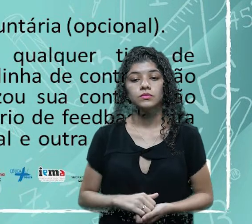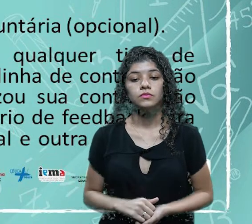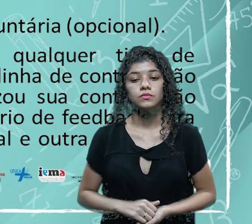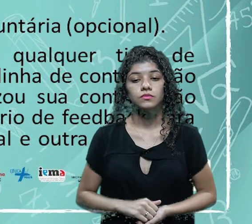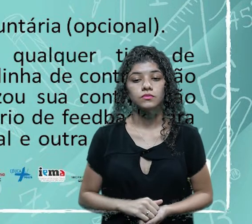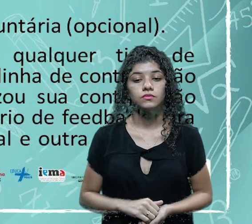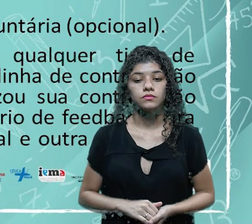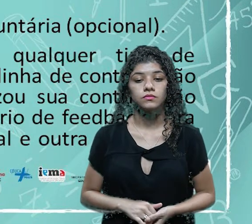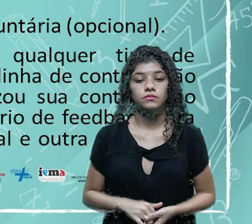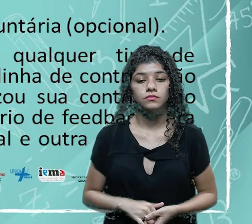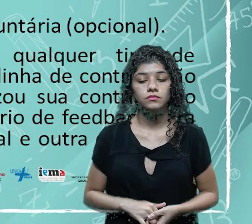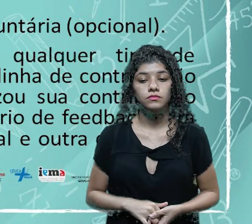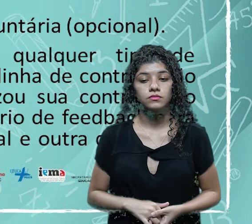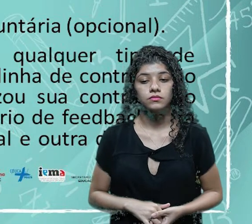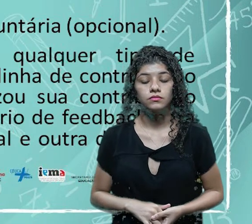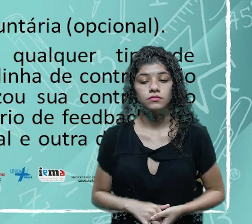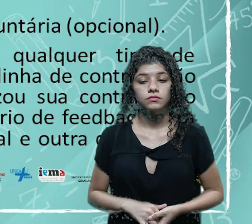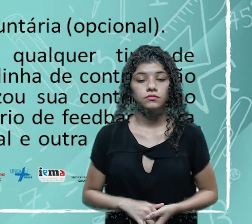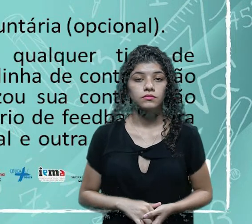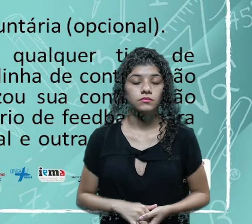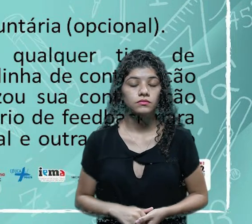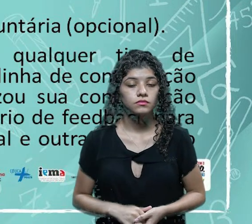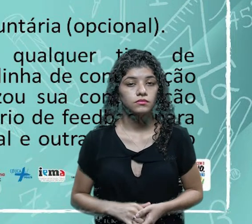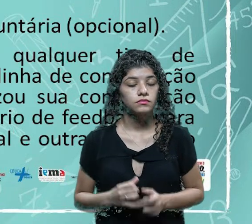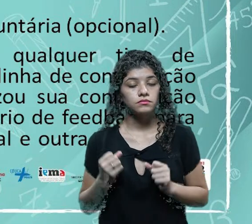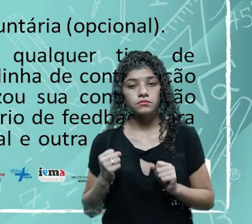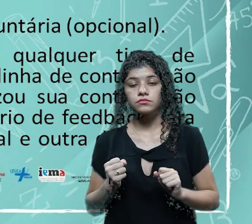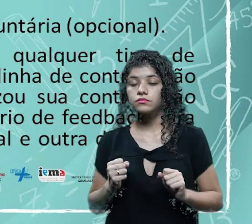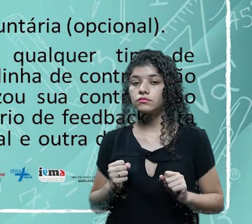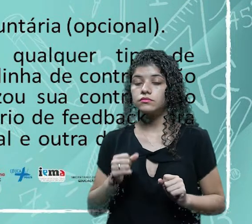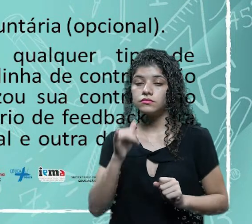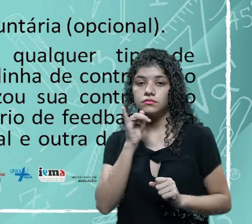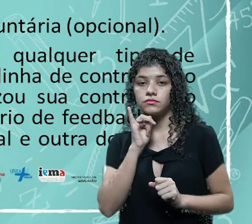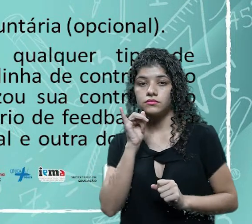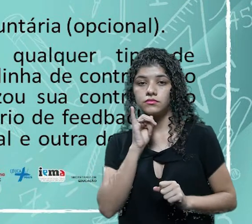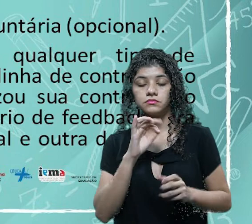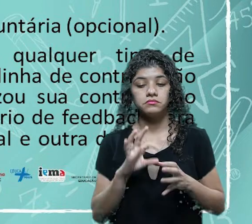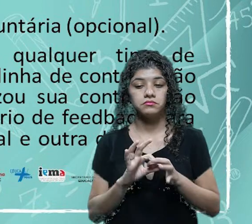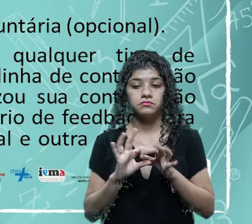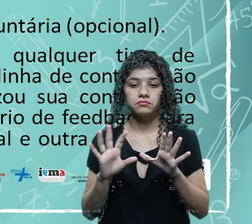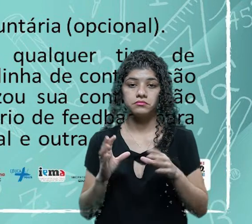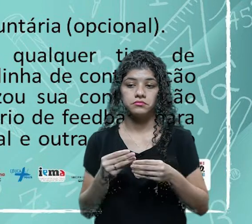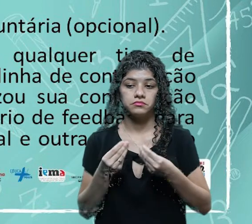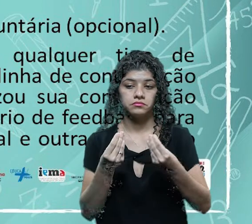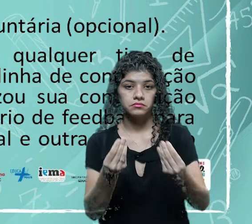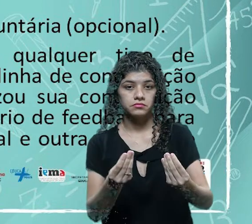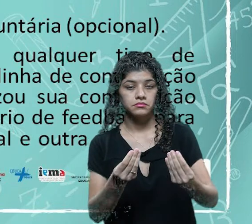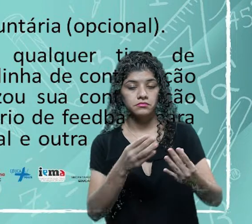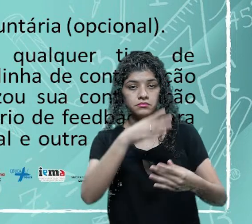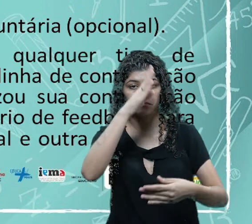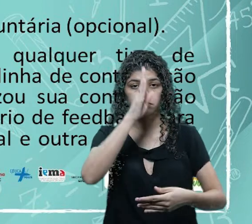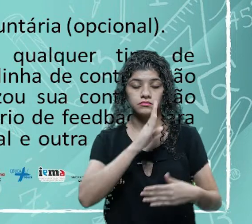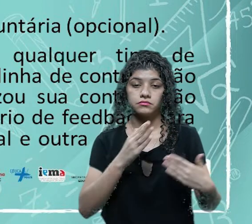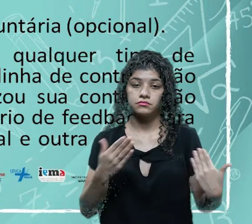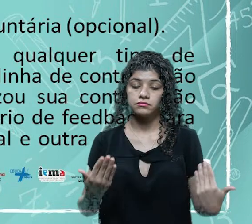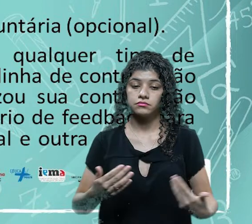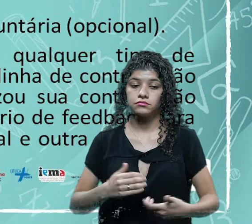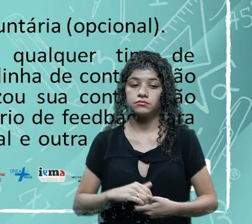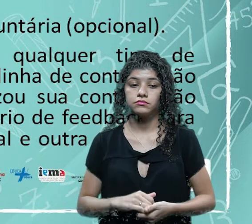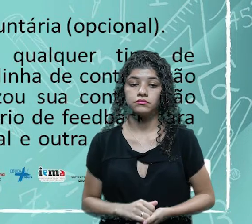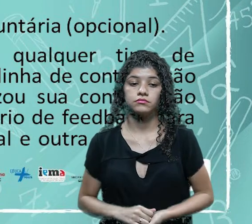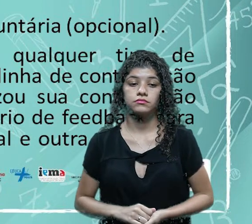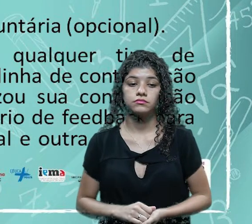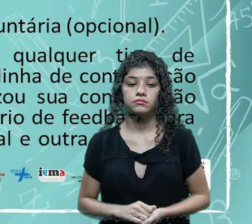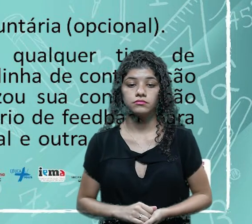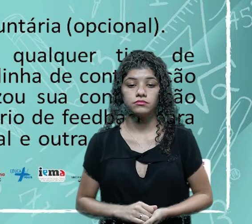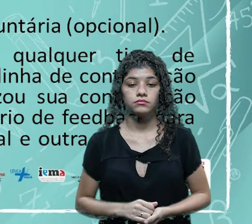evento é gratuito com sugestão de contribuição social voluntária por exemplo é opcional e qual é a